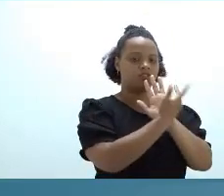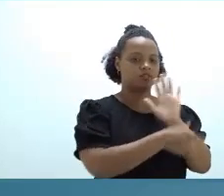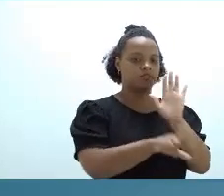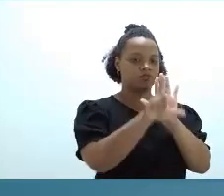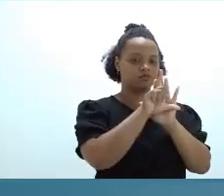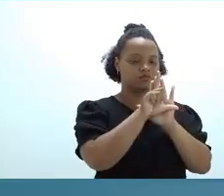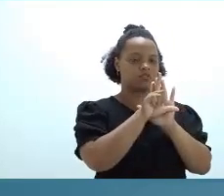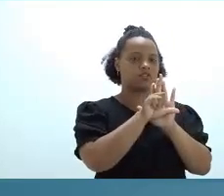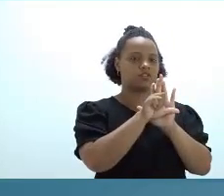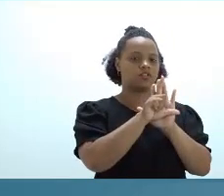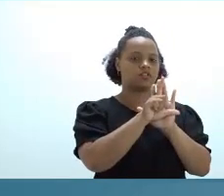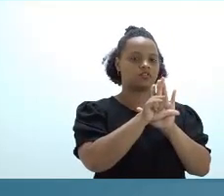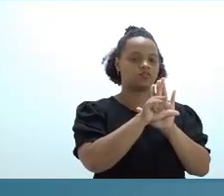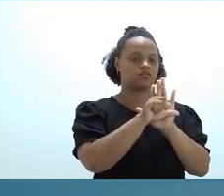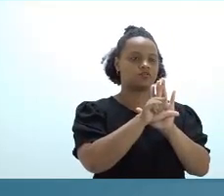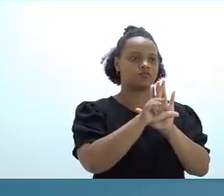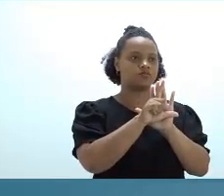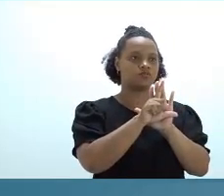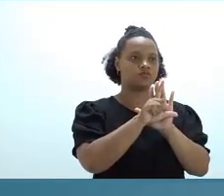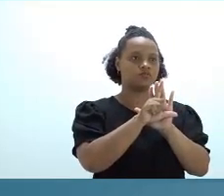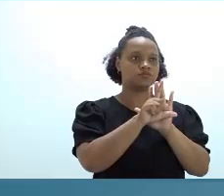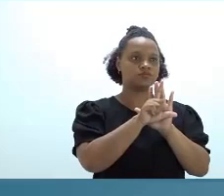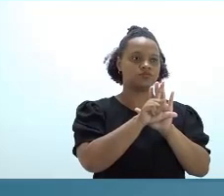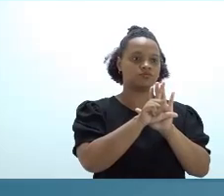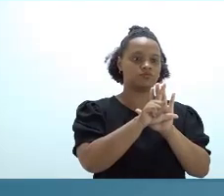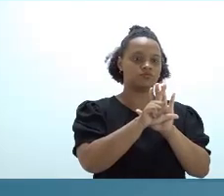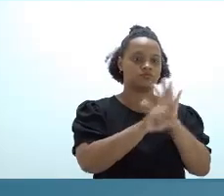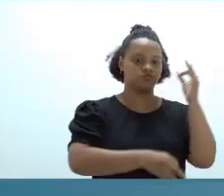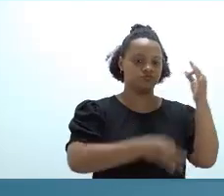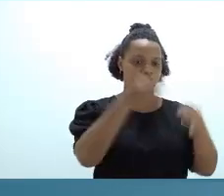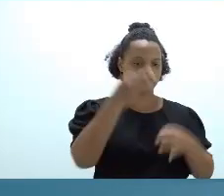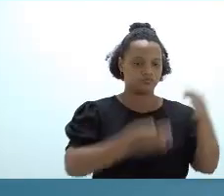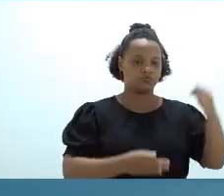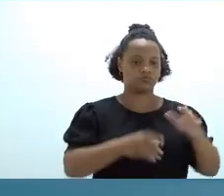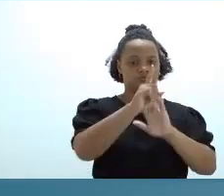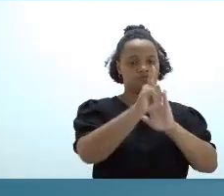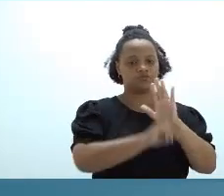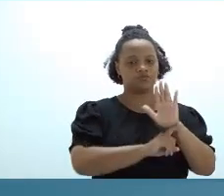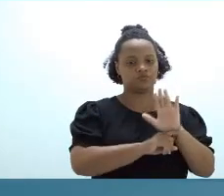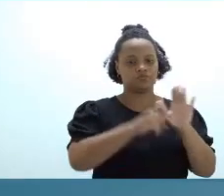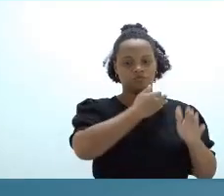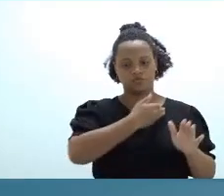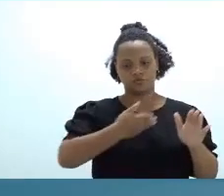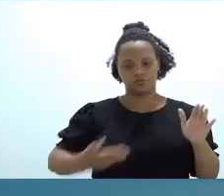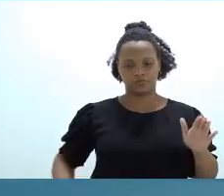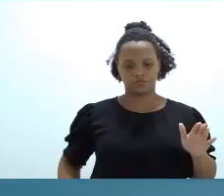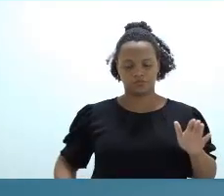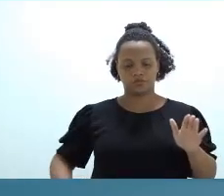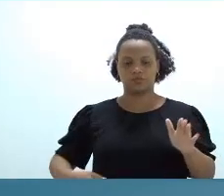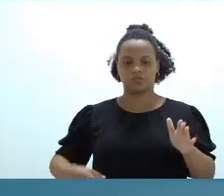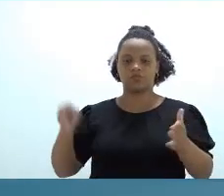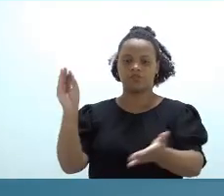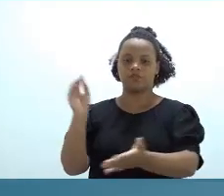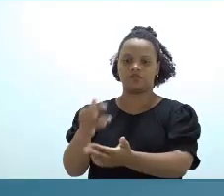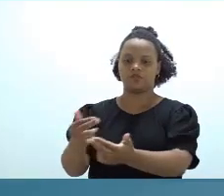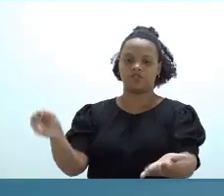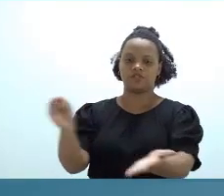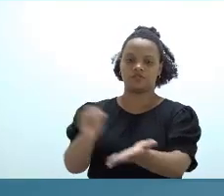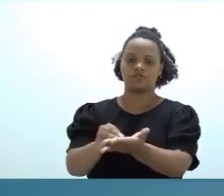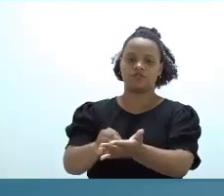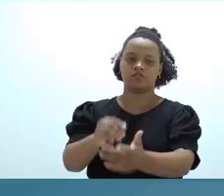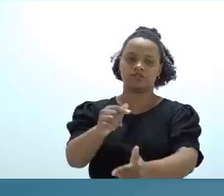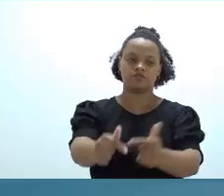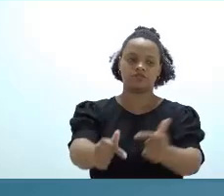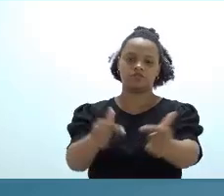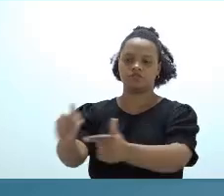público e a responsabilidade civil gerada em virtude de eventuais falhas no serviço. Está vinculada à noção de responsabilidade